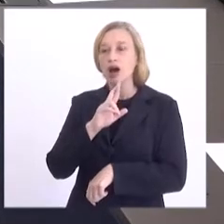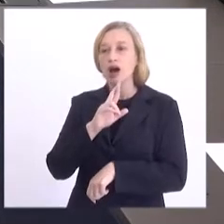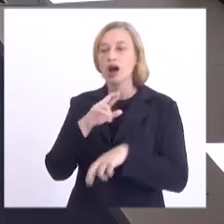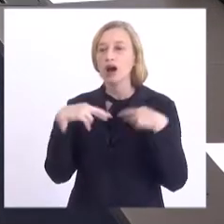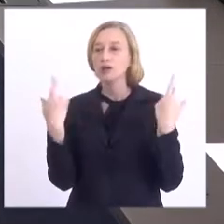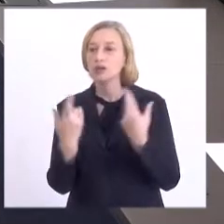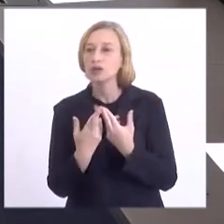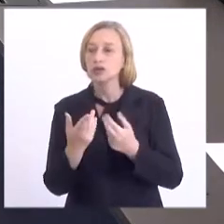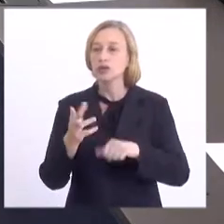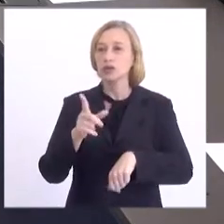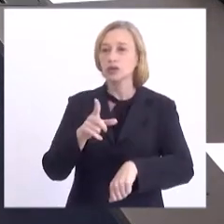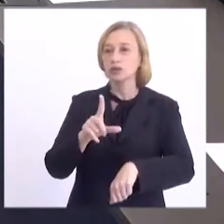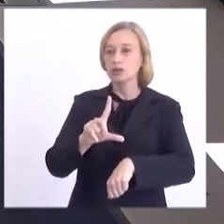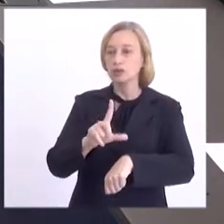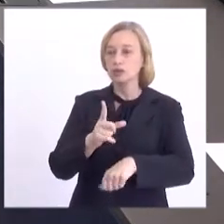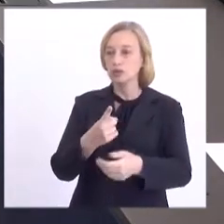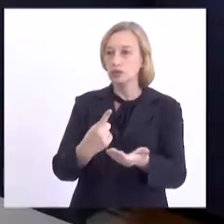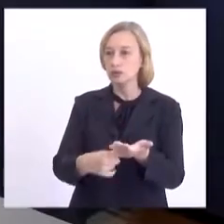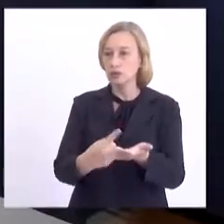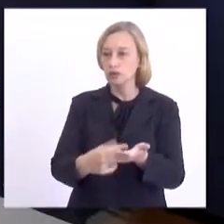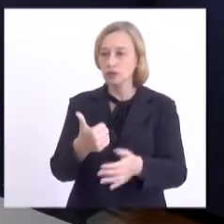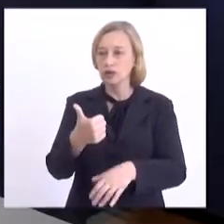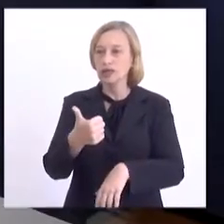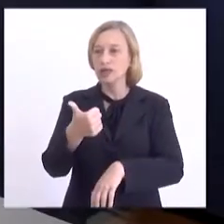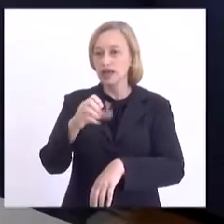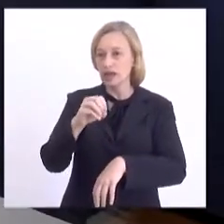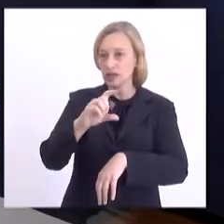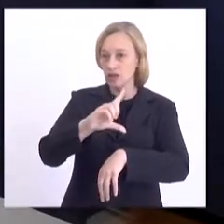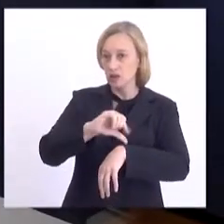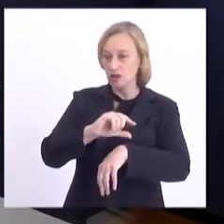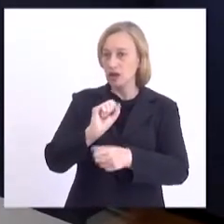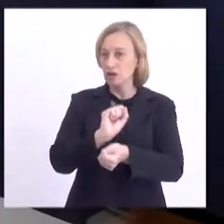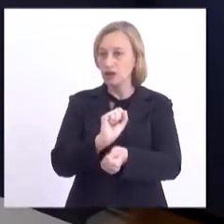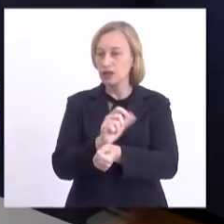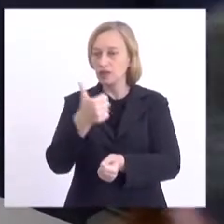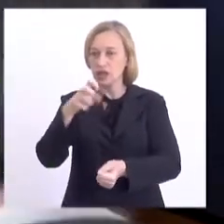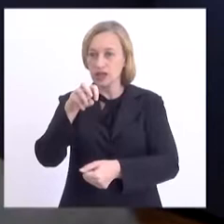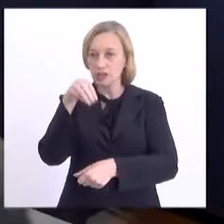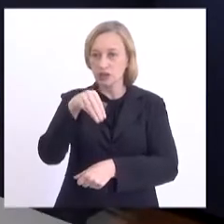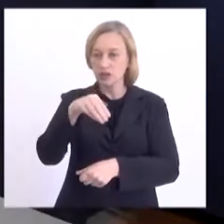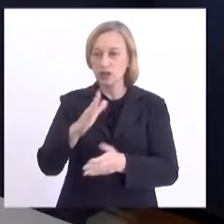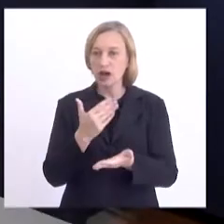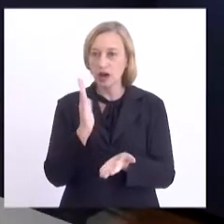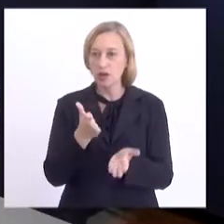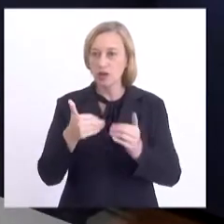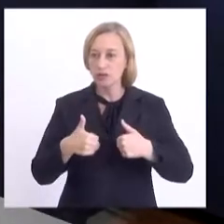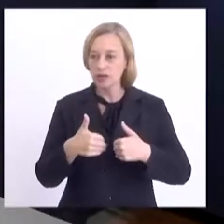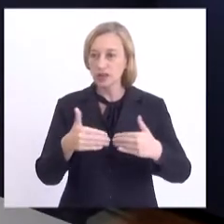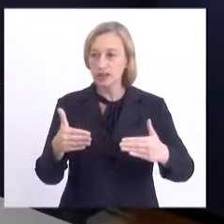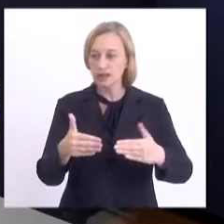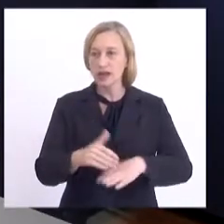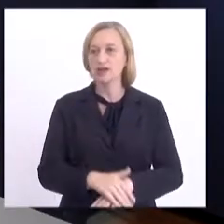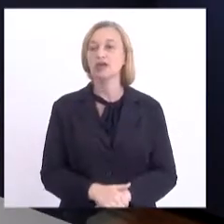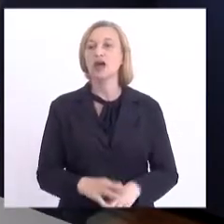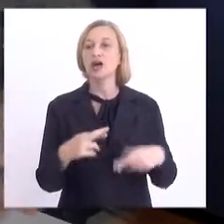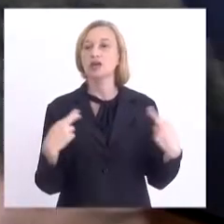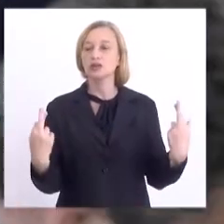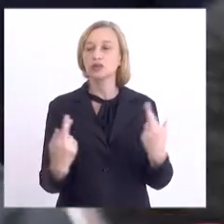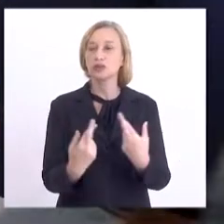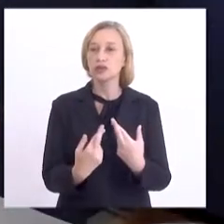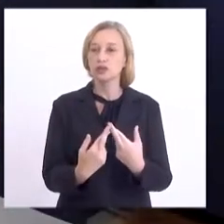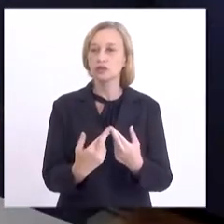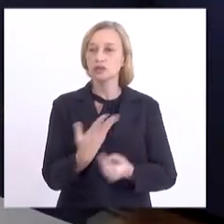ajudar as horas uma tolerância de 15 minutos então vamos iniciar a nossa